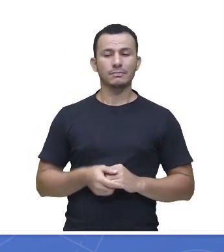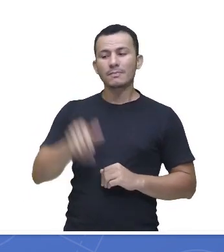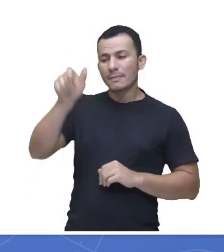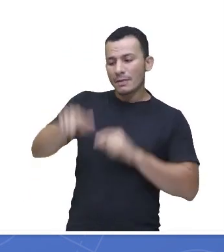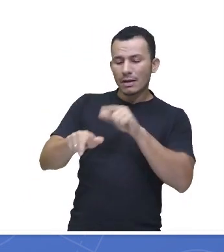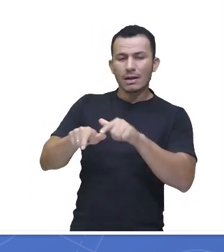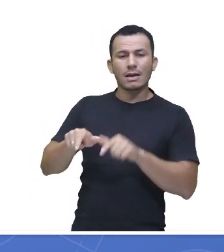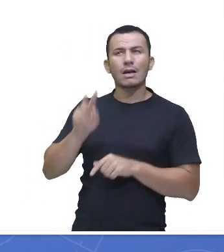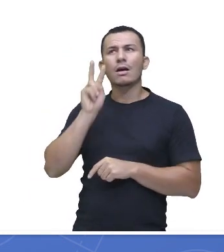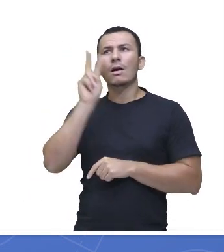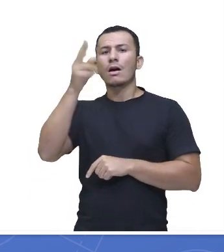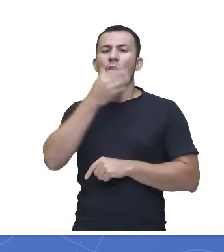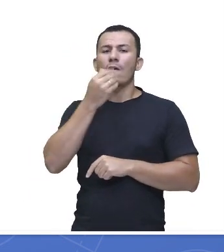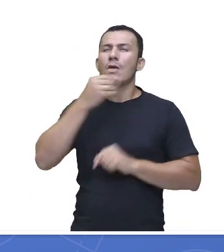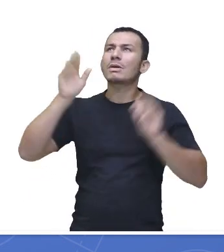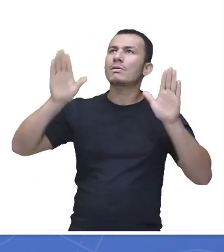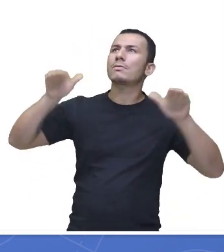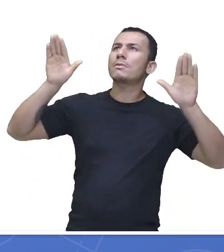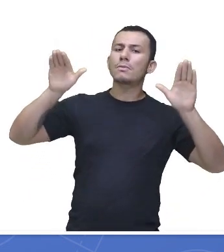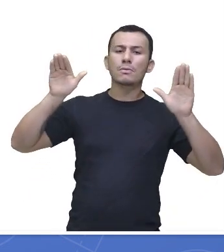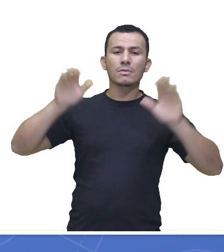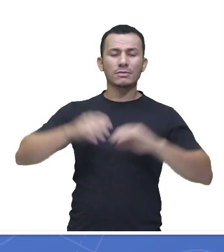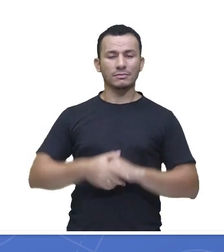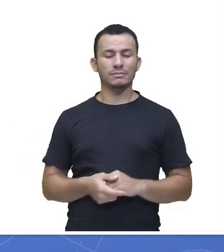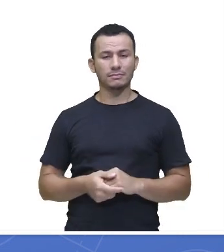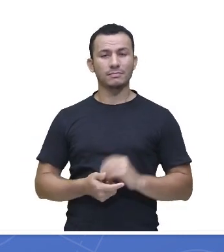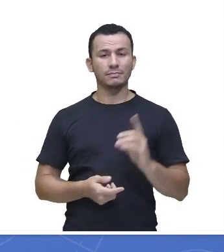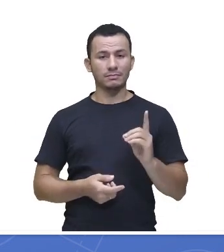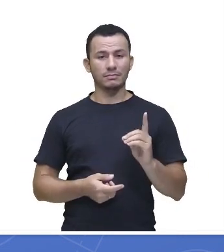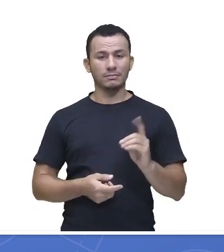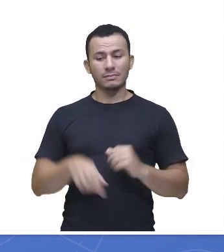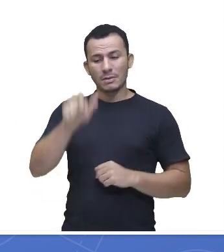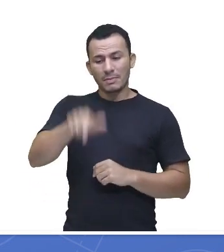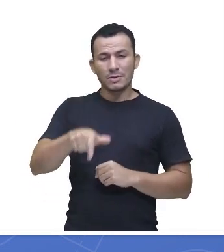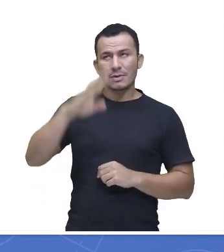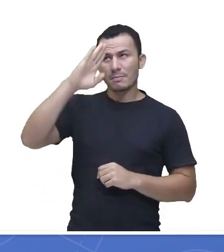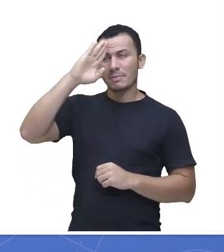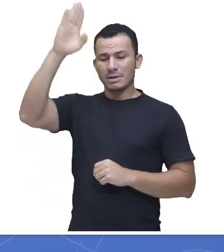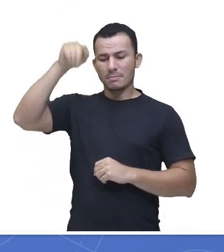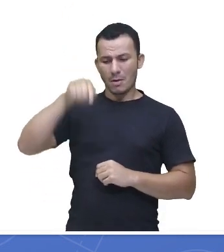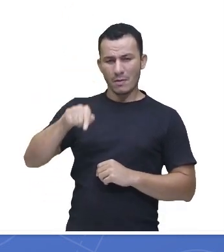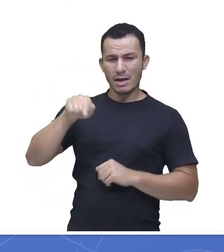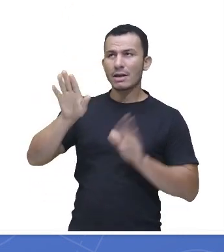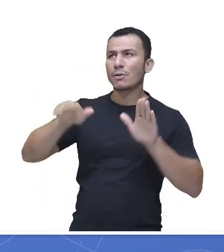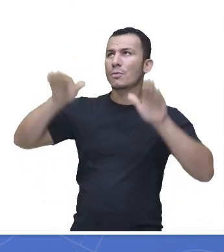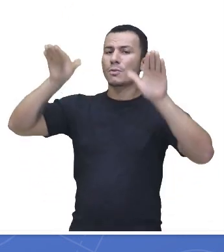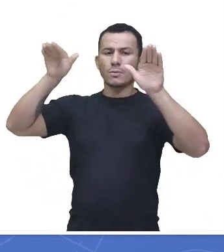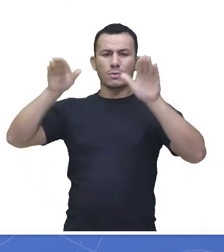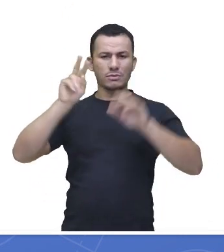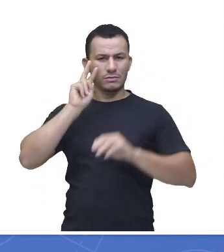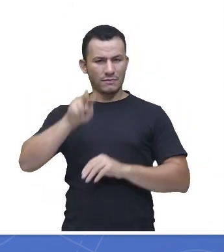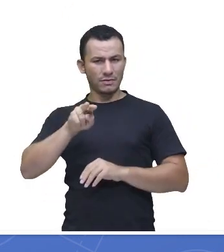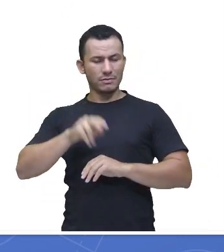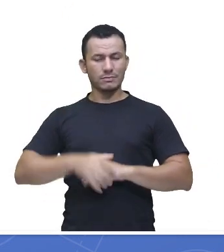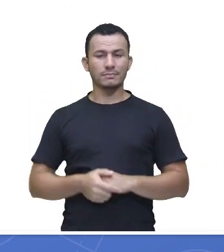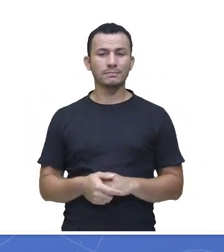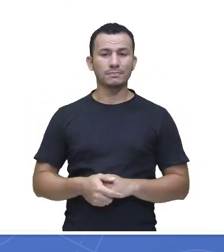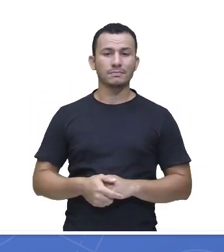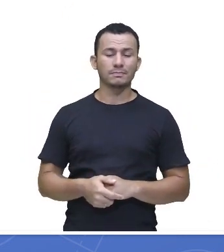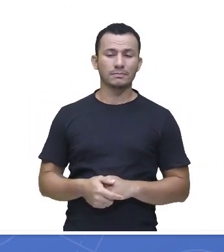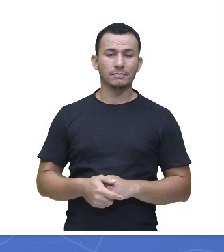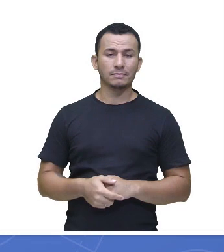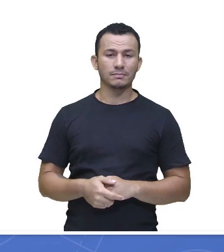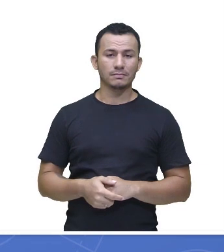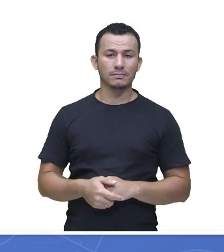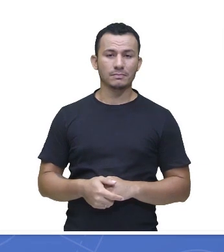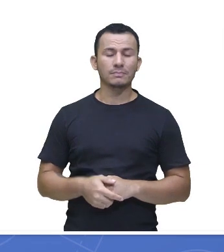homem voando. Letra D, o personagem principal começou a voar. Você não viu o personagem voar, mas você viu. E